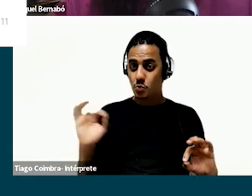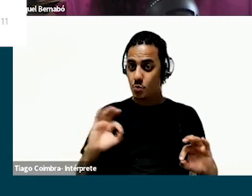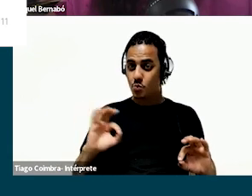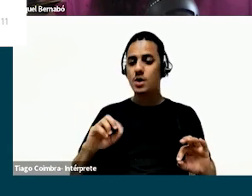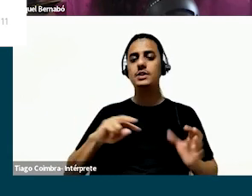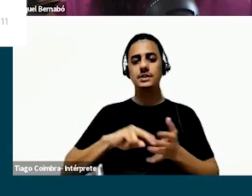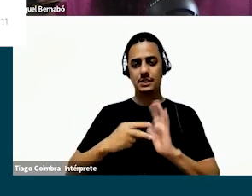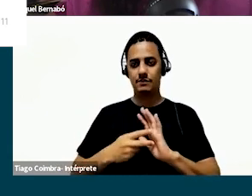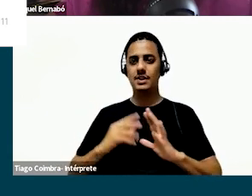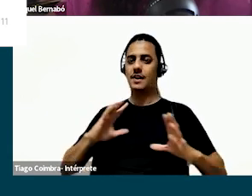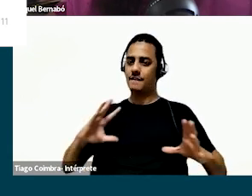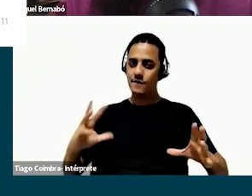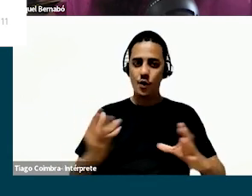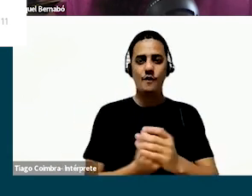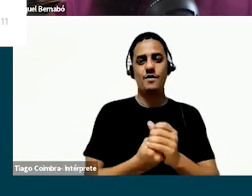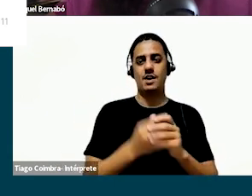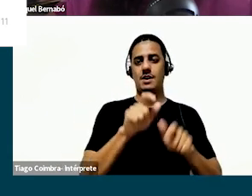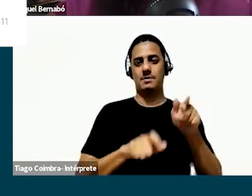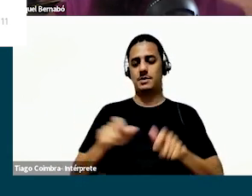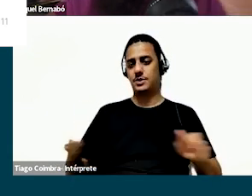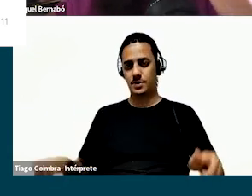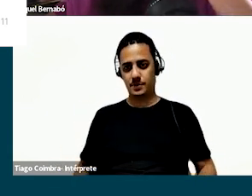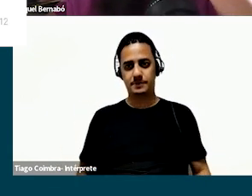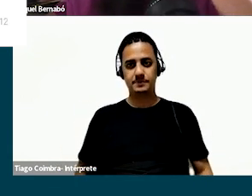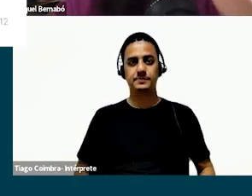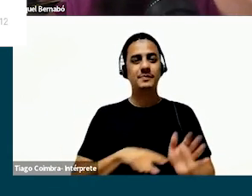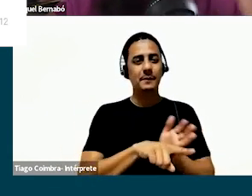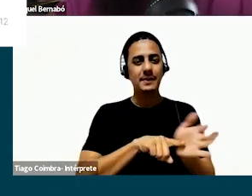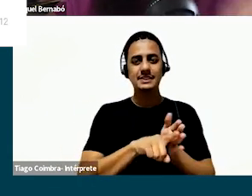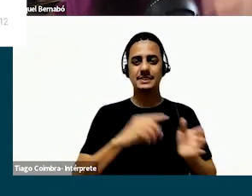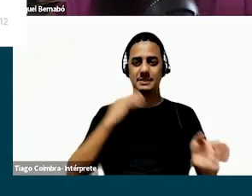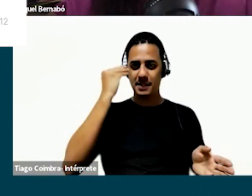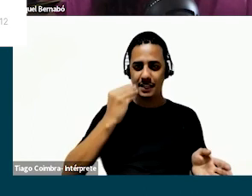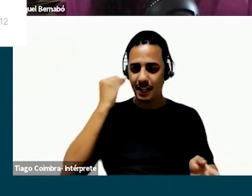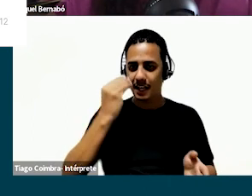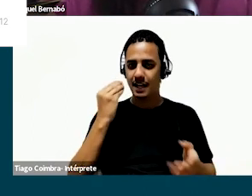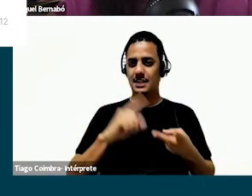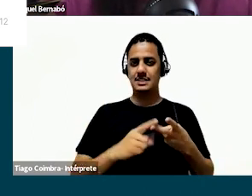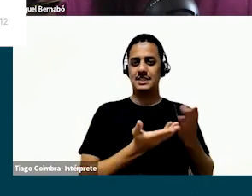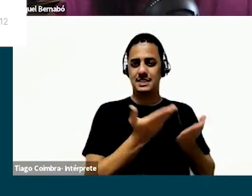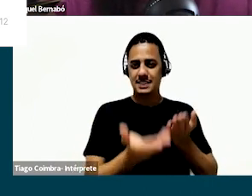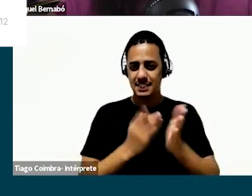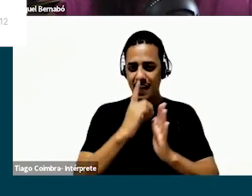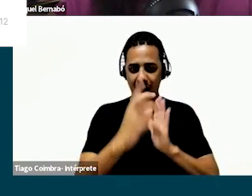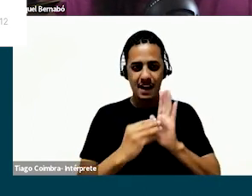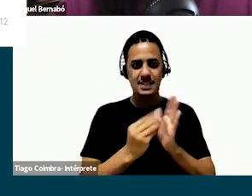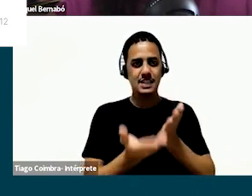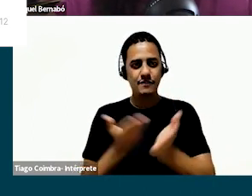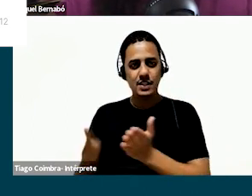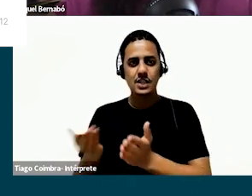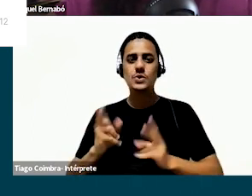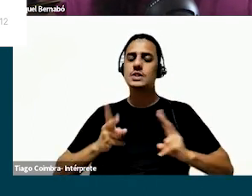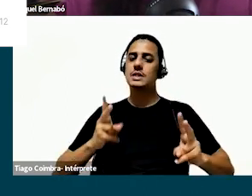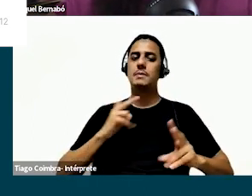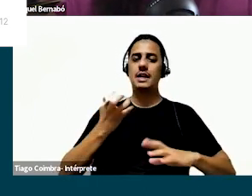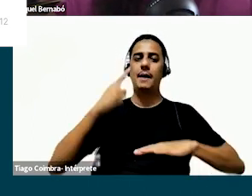justamente sobre isso. É sobre escutar e envolver as pessoas. A pesquisa de experiência, ela tem, e também o design de serviço, eles estão